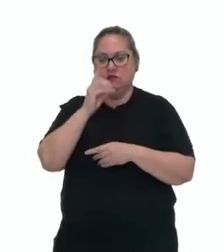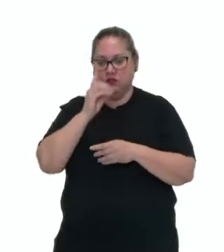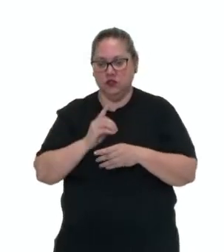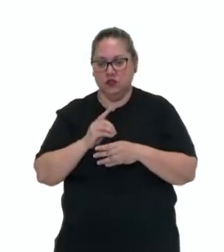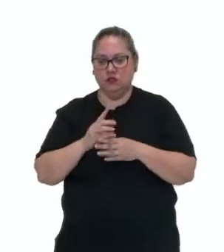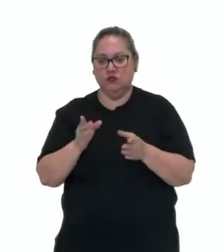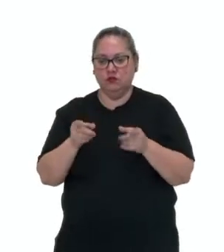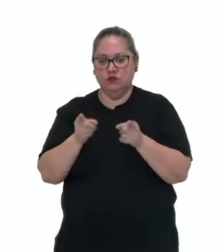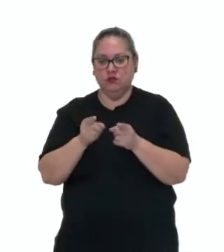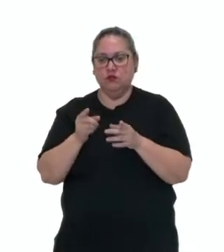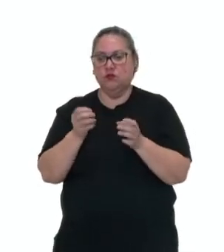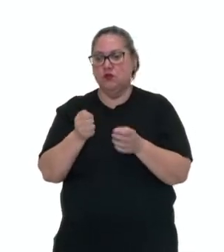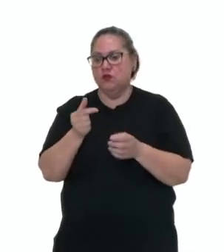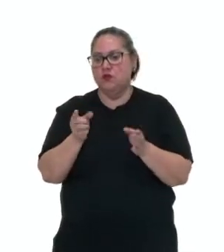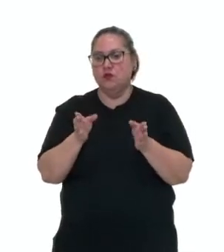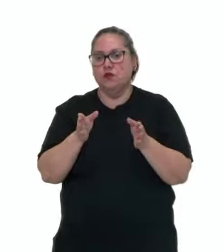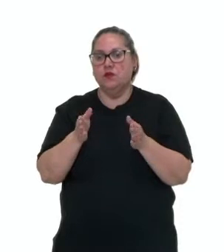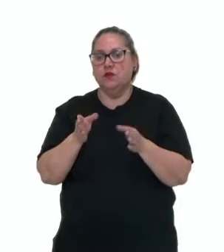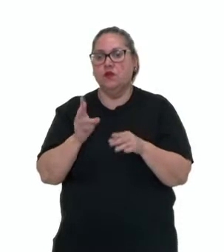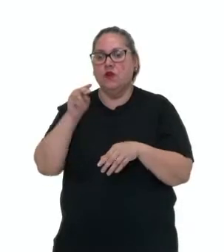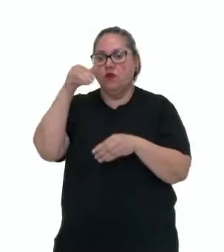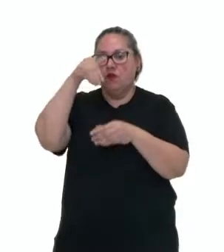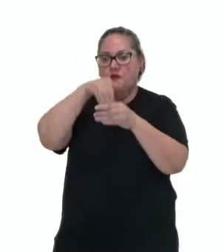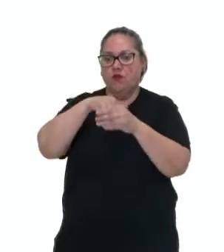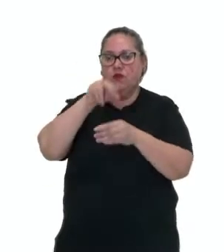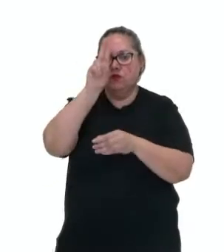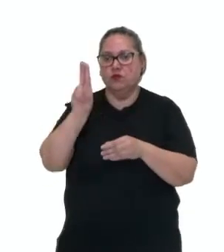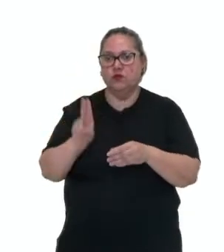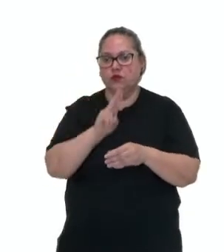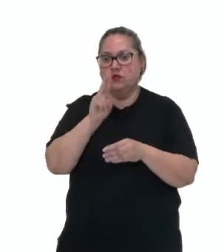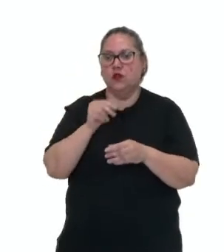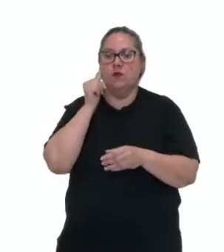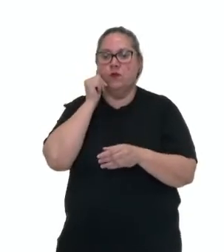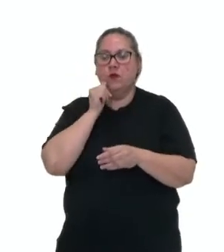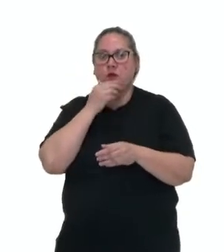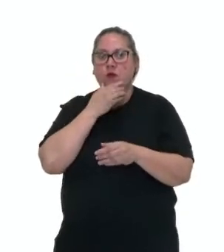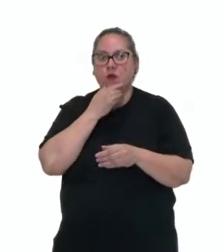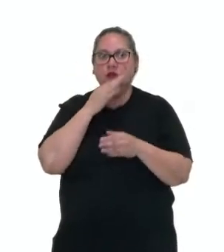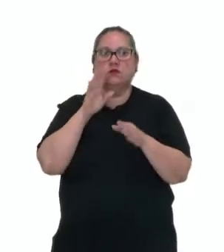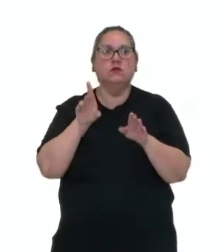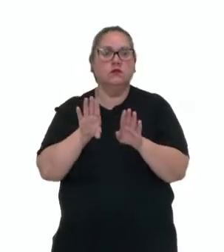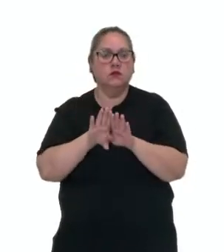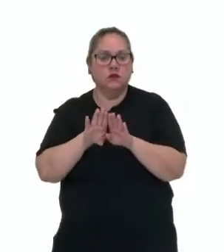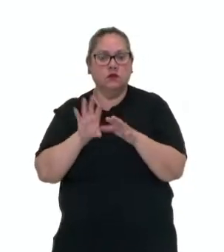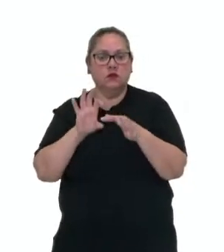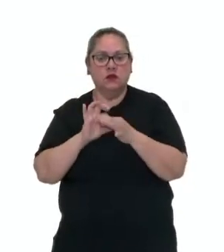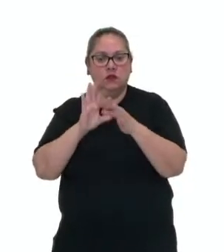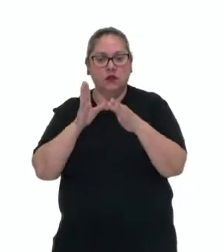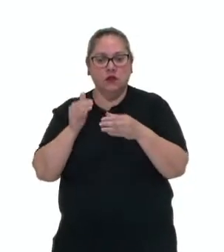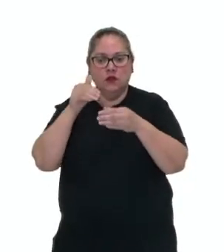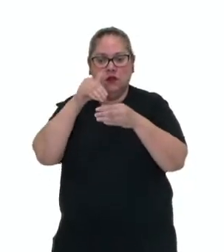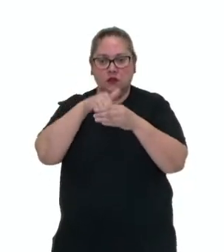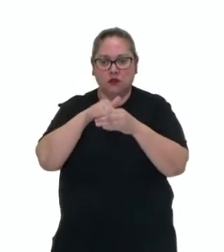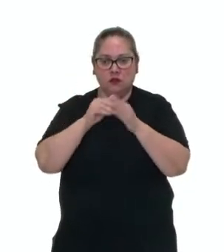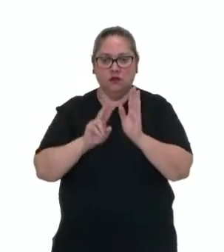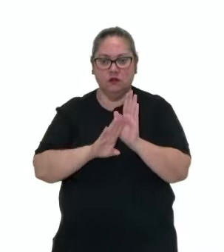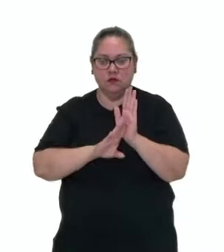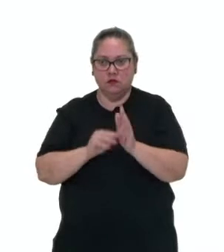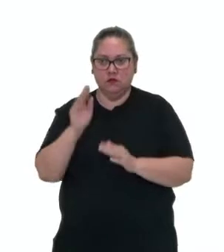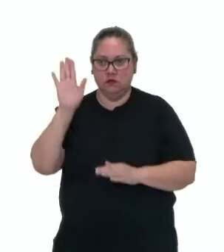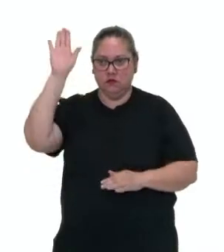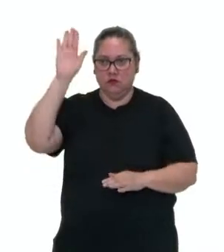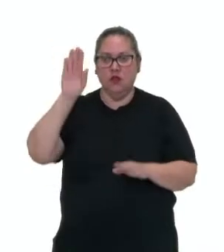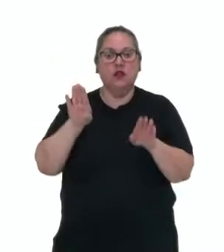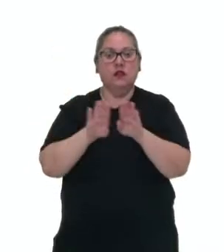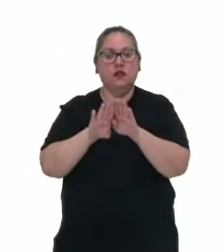das minorias, o voto universal garantido a homens e mulheres, nós temos a liberdade da eleição dos representantes e